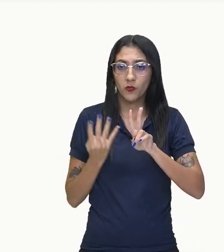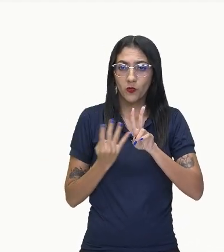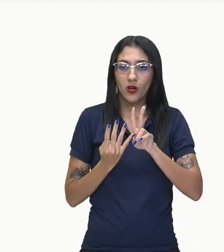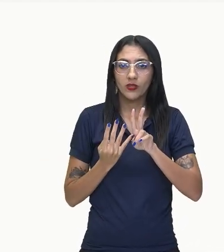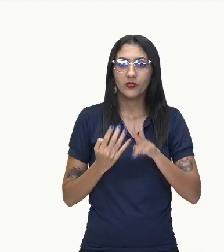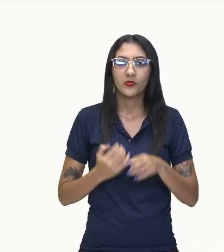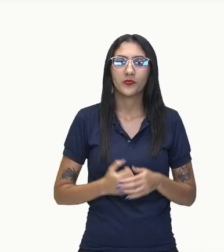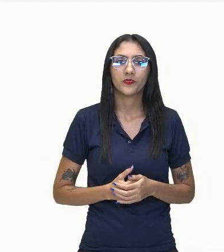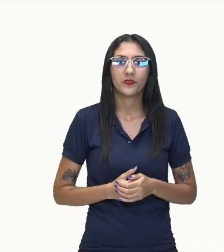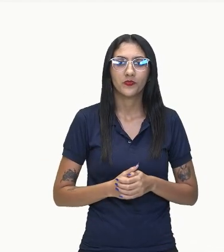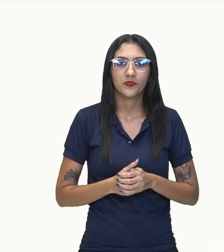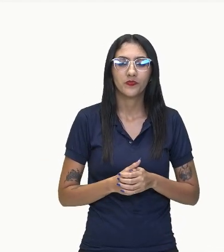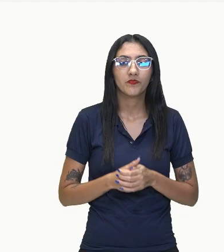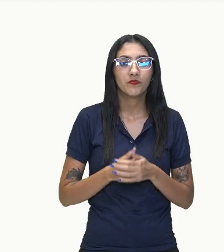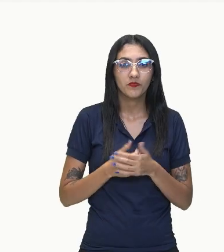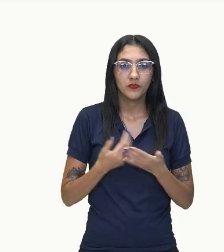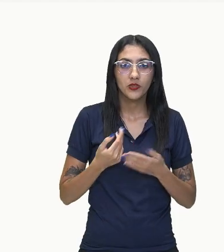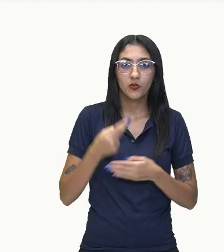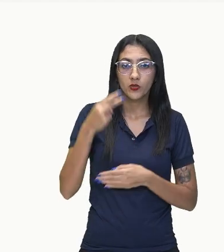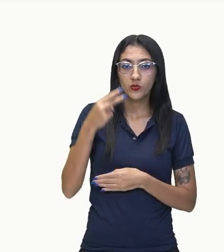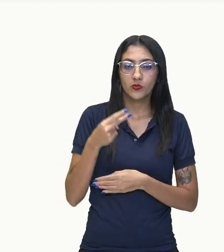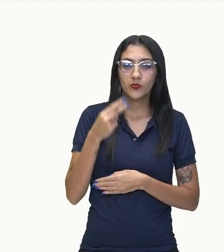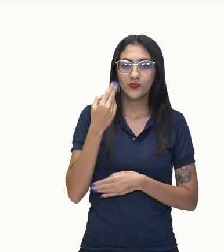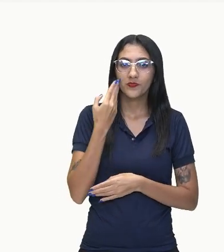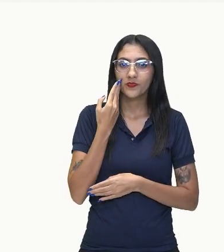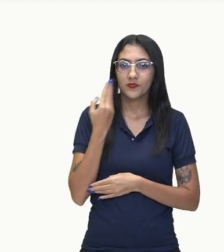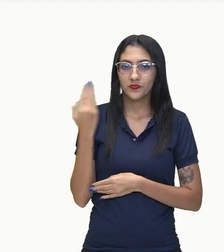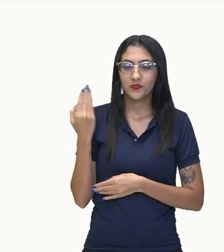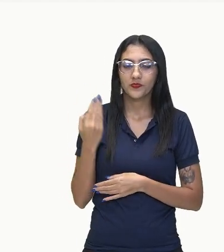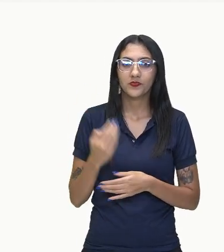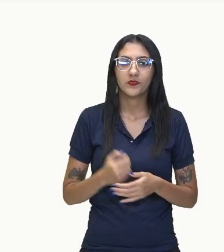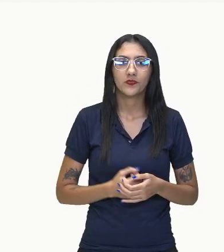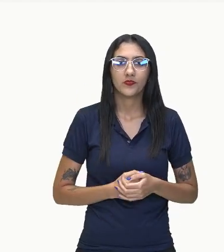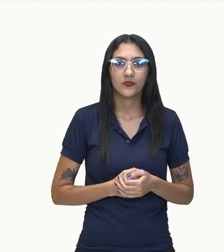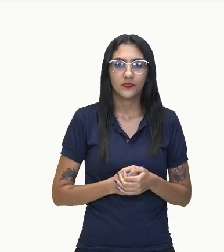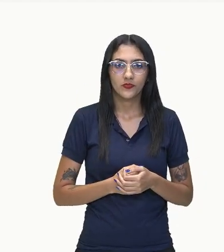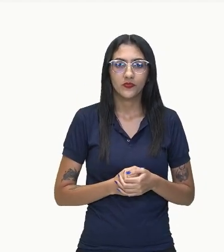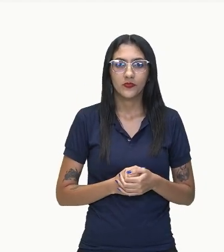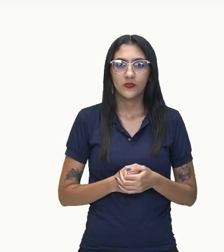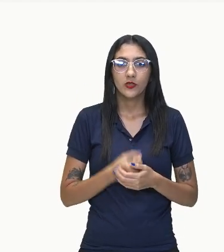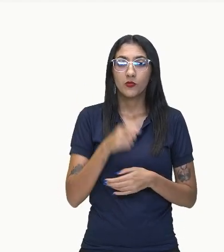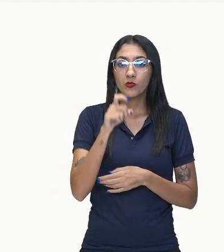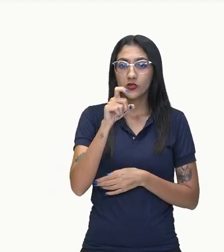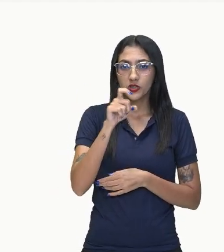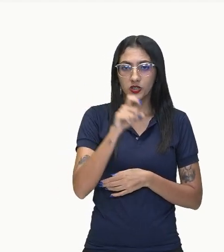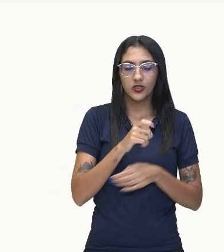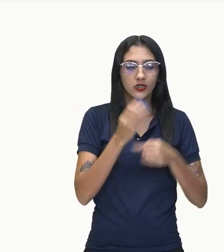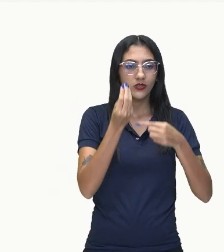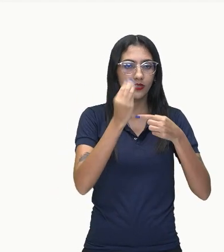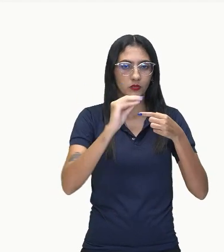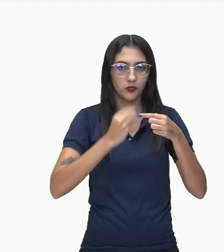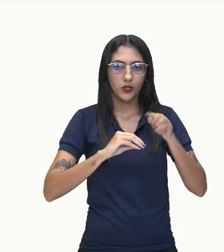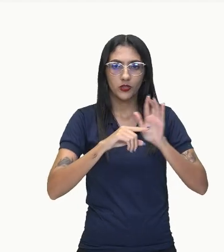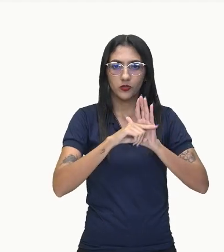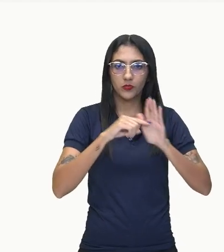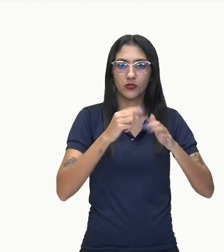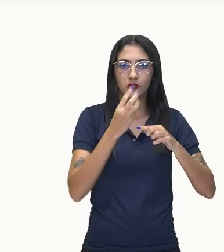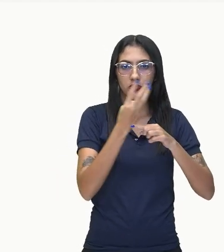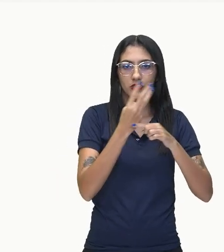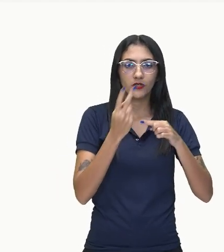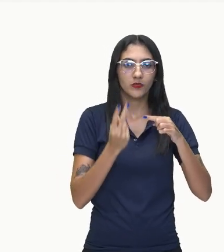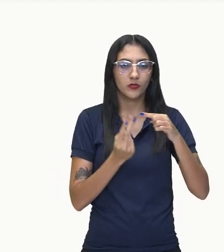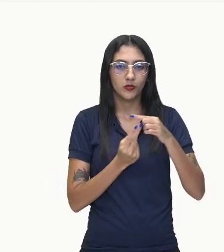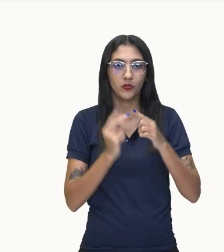raízes exatas. Então, ficou que o nosso x é menos 3 sobre 2, mais ou menos 5 sobre 2, dividido